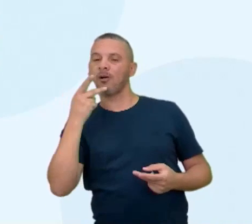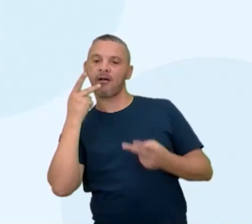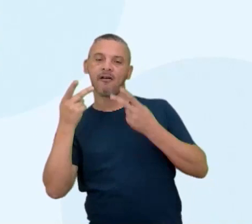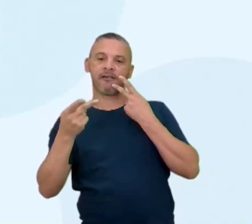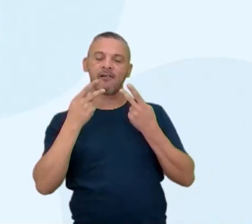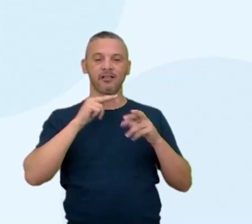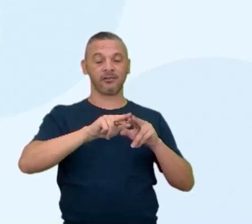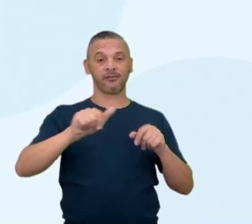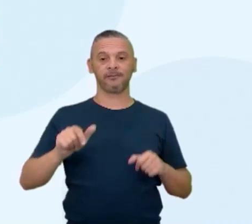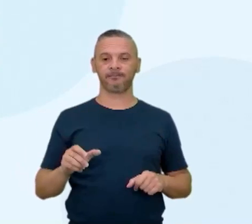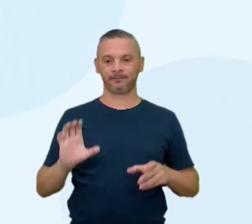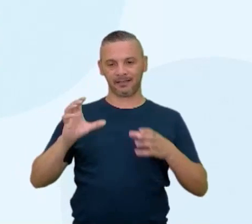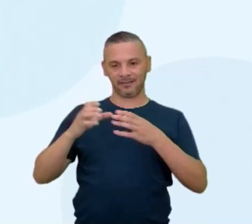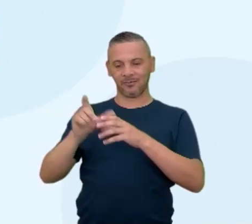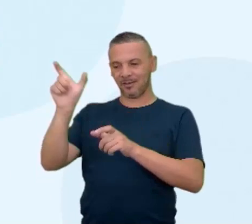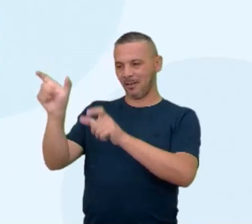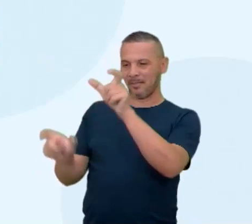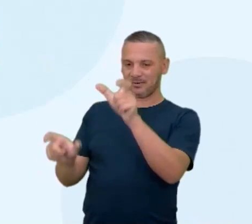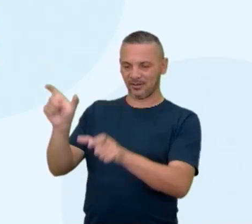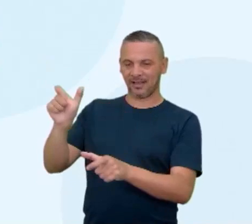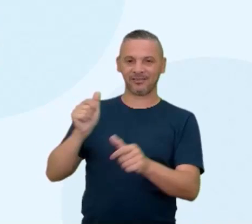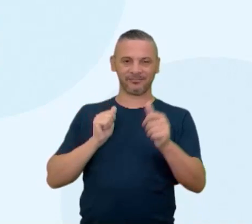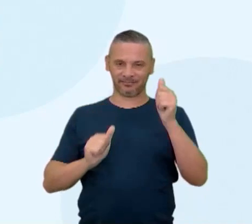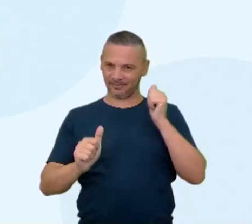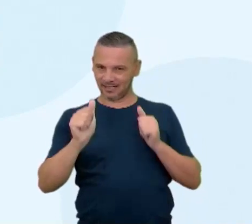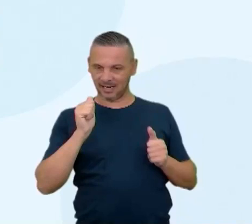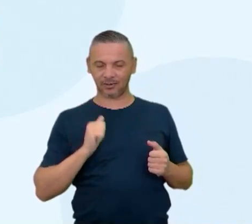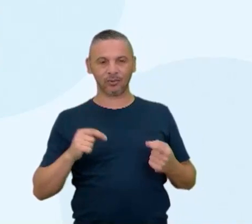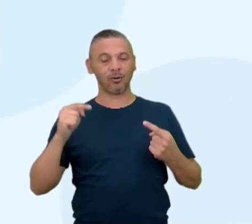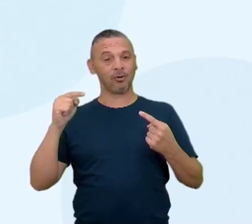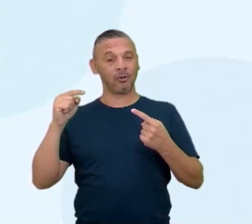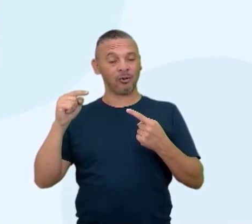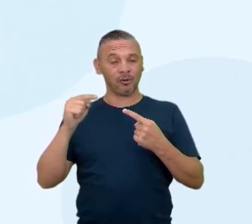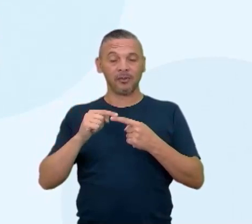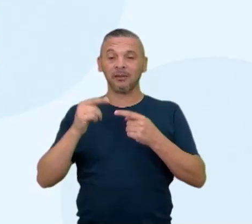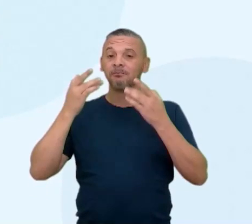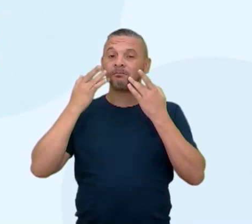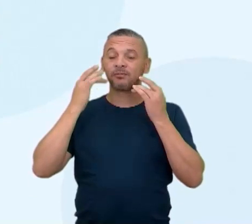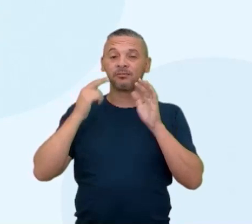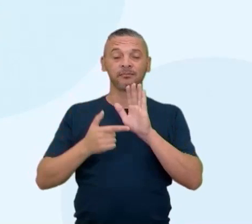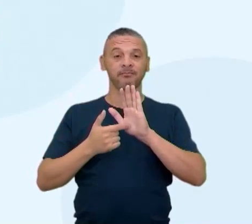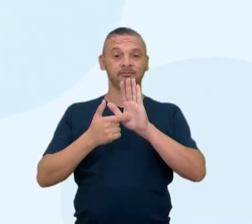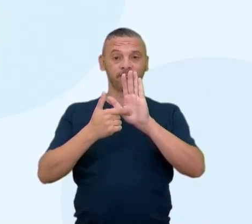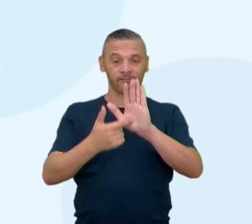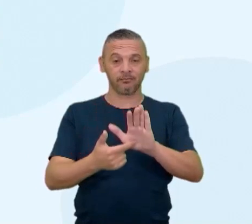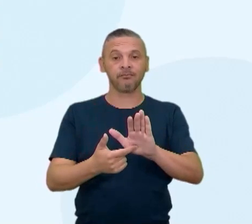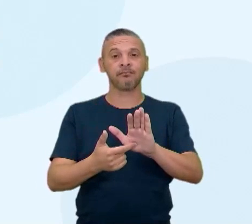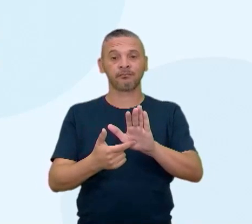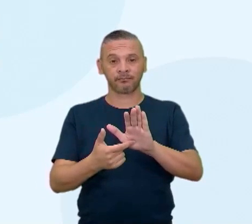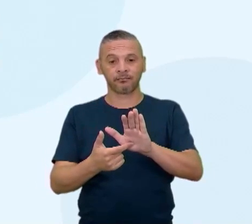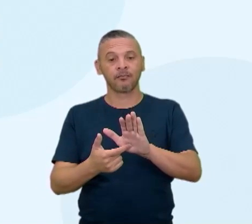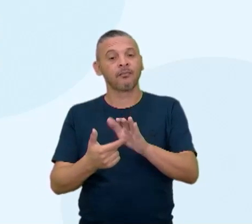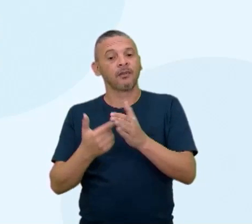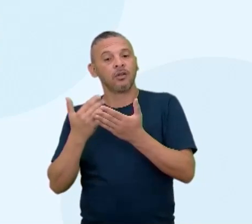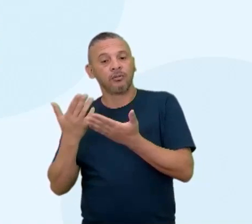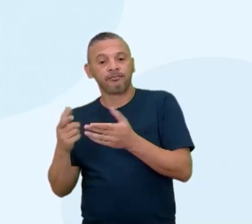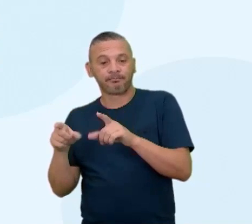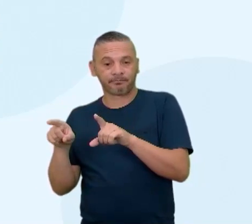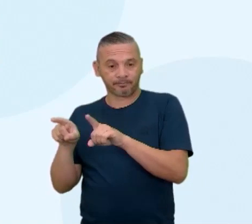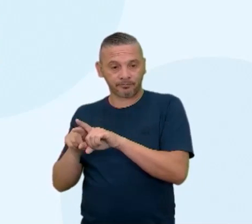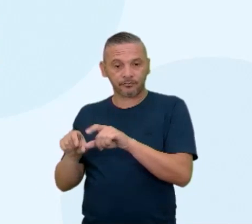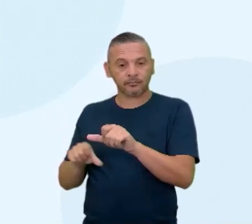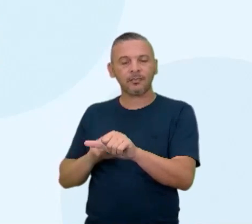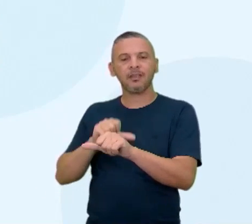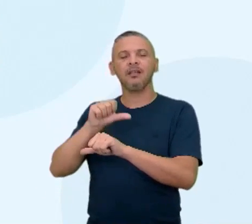Os personagens e as rubricas, indicações cênicas, então, quando você faz parte do teatro, quando você muda